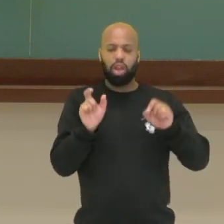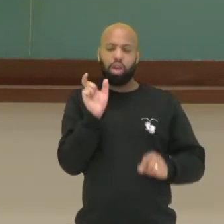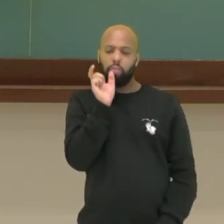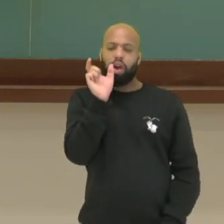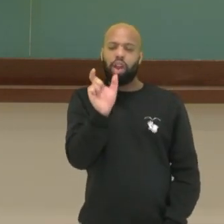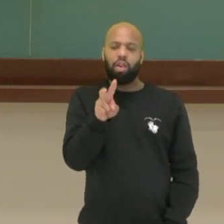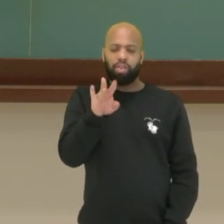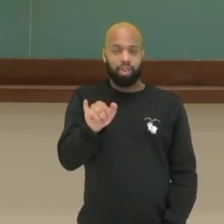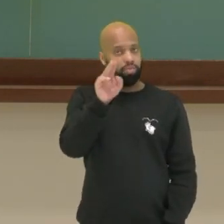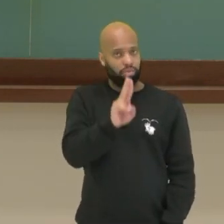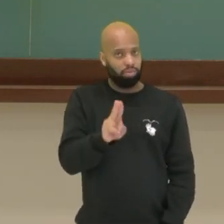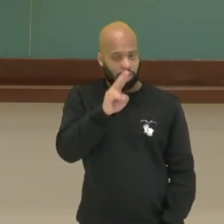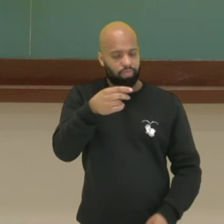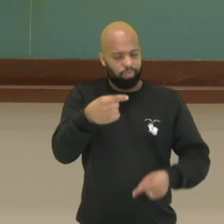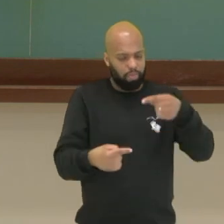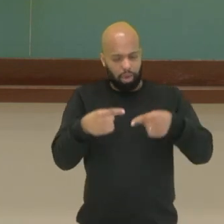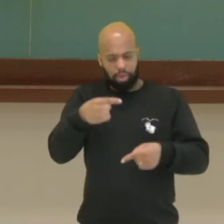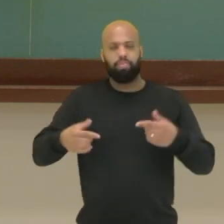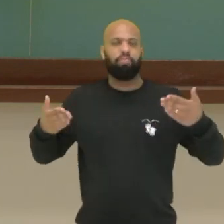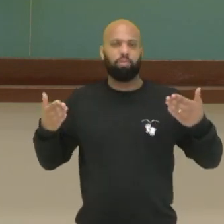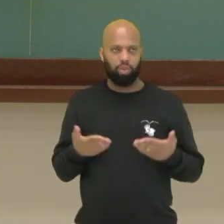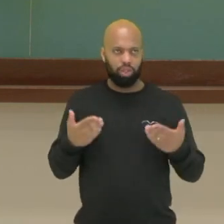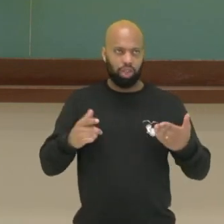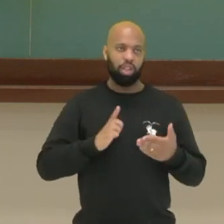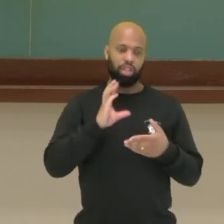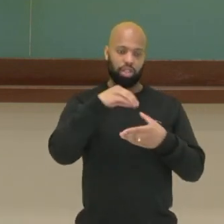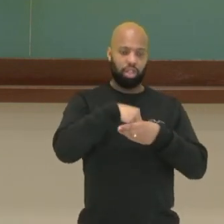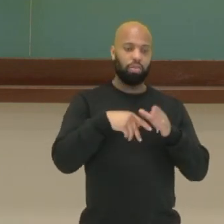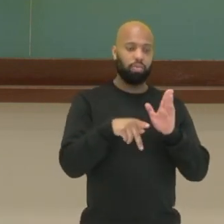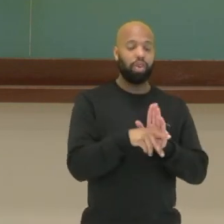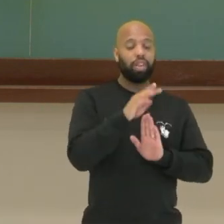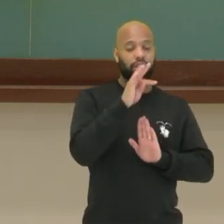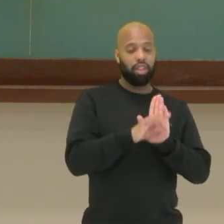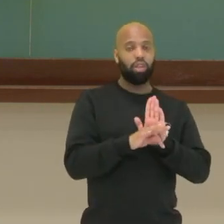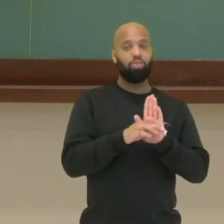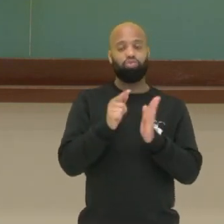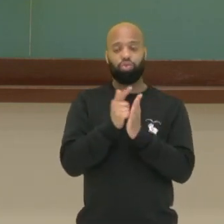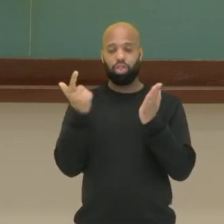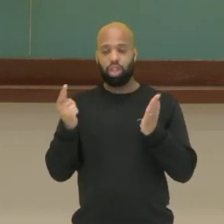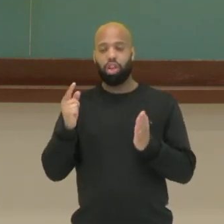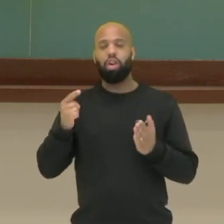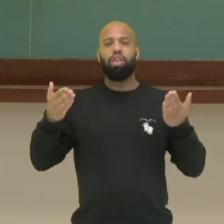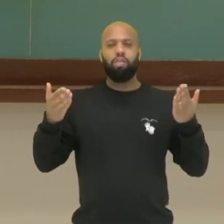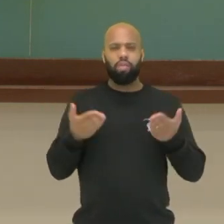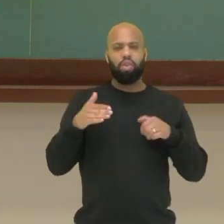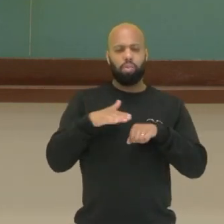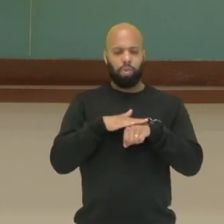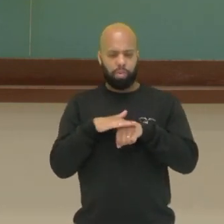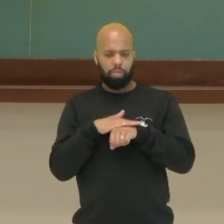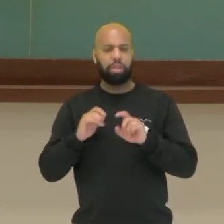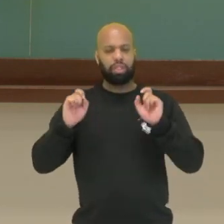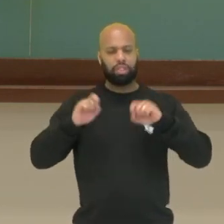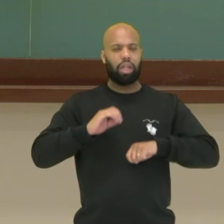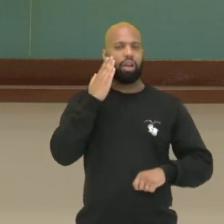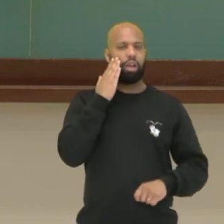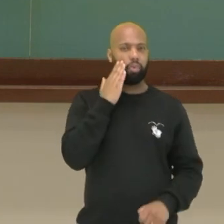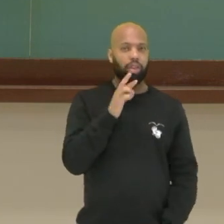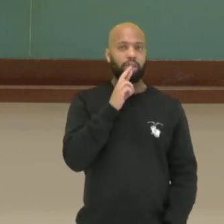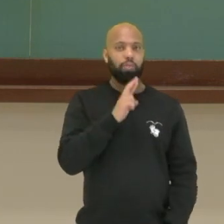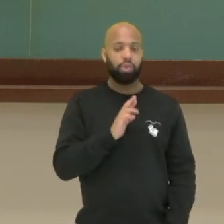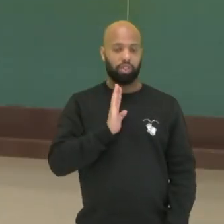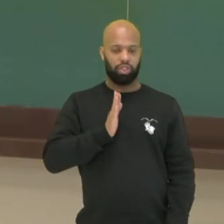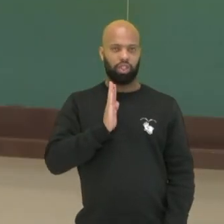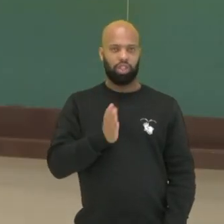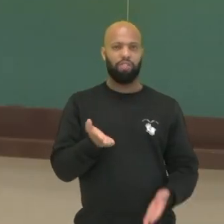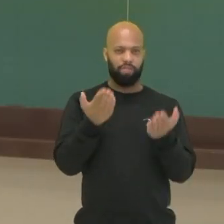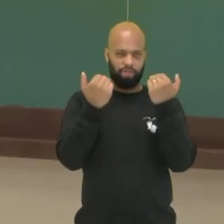era a discussão inicial da nossa aula, dentro do texto jornalístico. Agora, depois de ter conversado bastante, já dá para saber essa resposta, não é? Vem